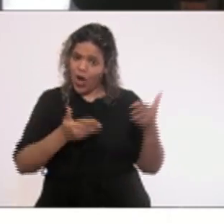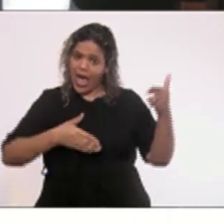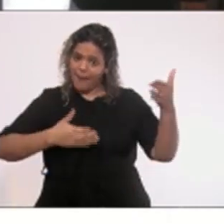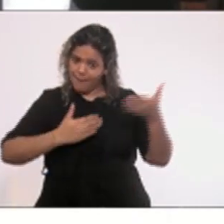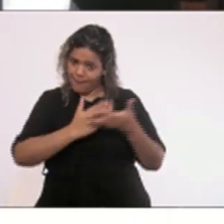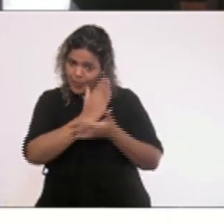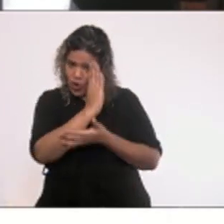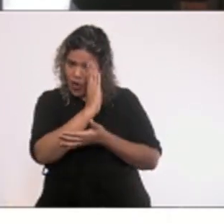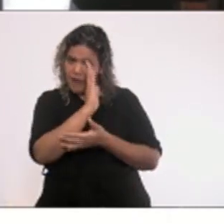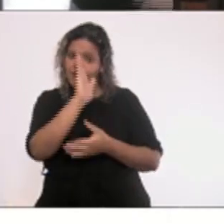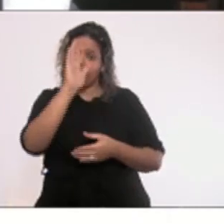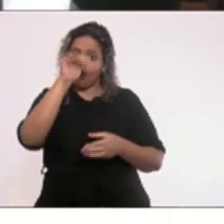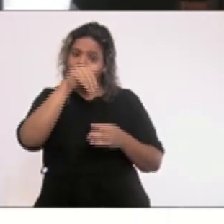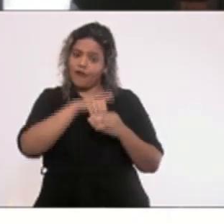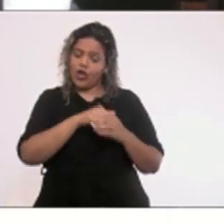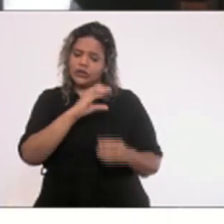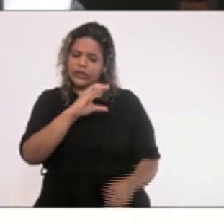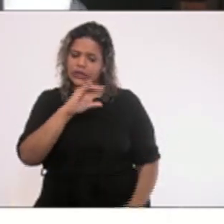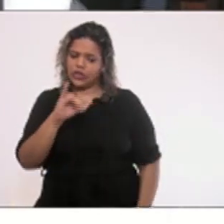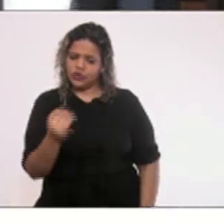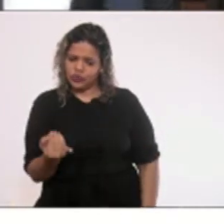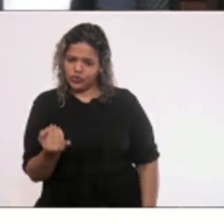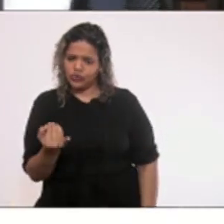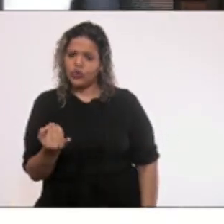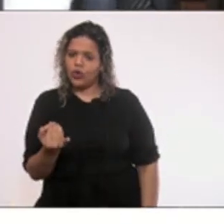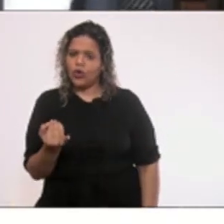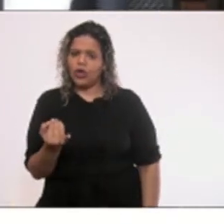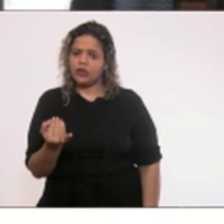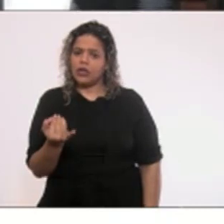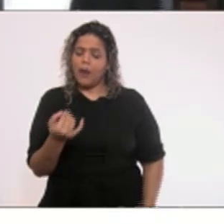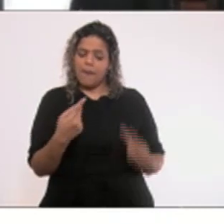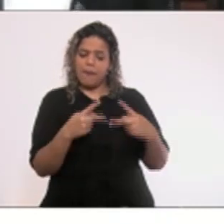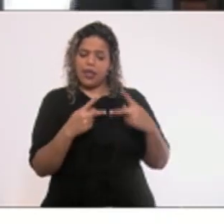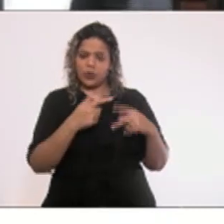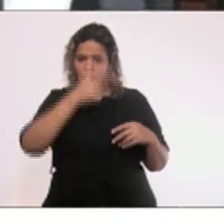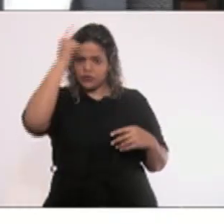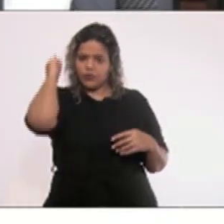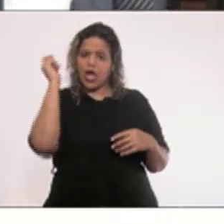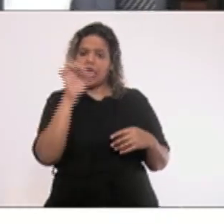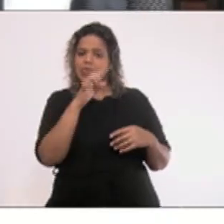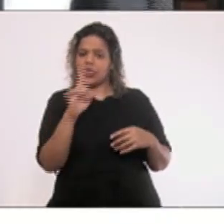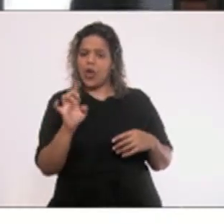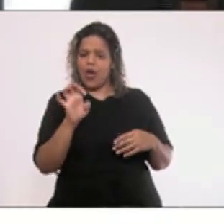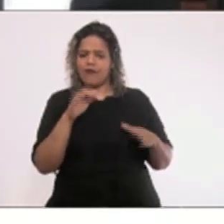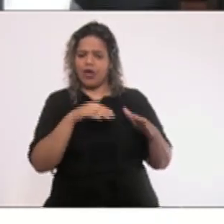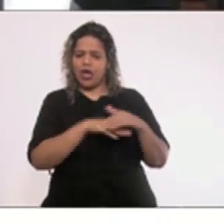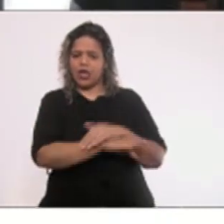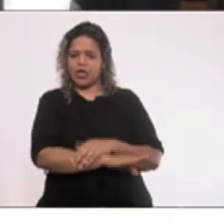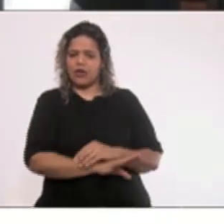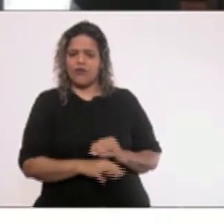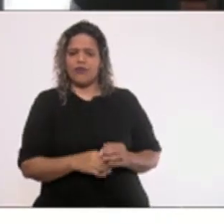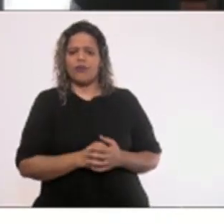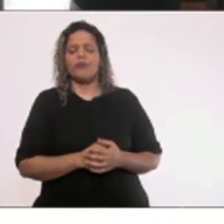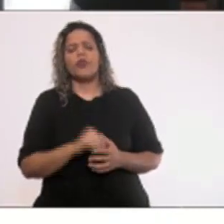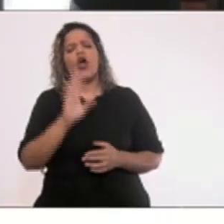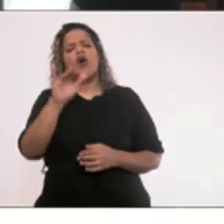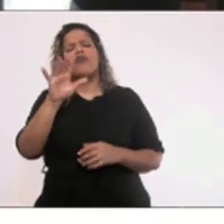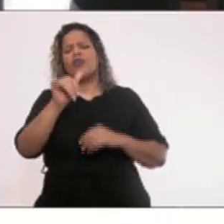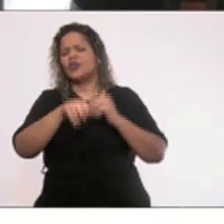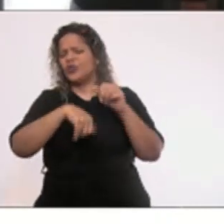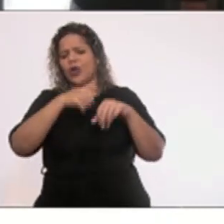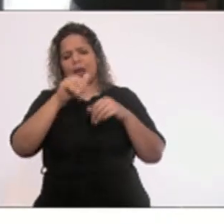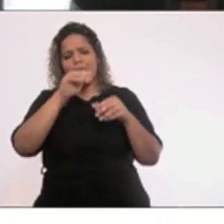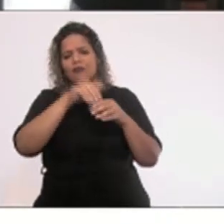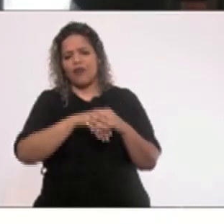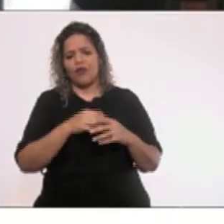aprova o voto da CCJ, o parecer do Luiz Paulo. Votando não, o projeto vai a arquivo. Senhor presidente, vou trocar meu voto,